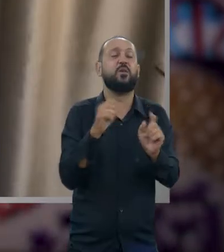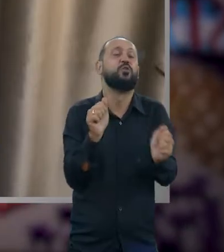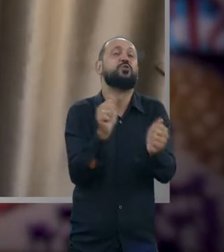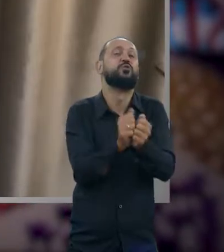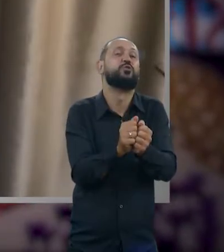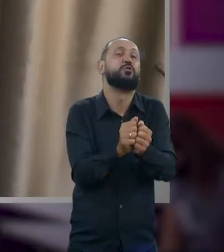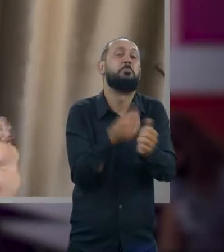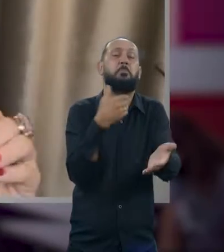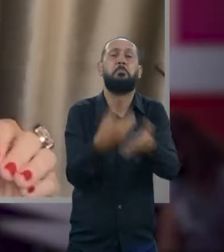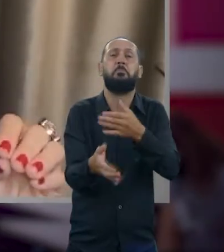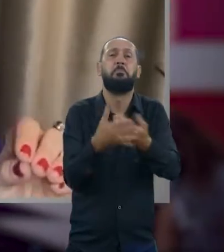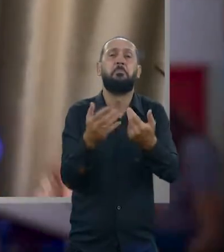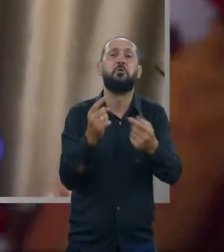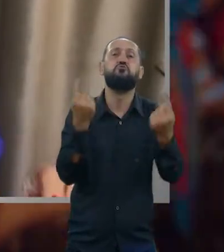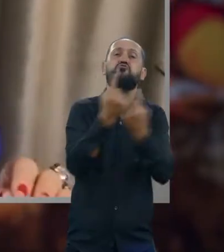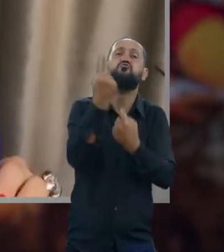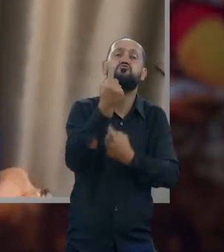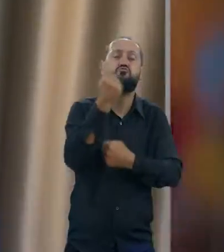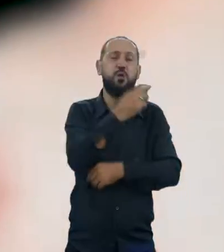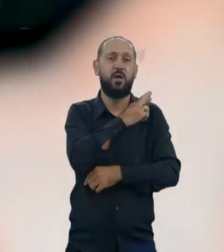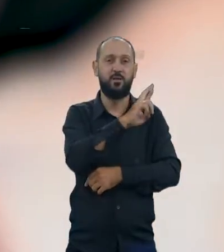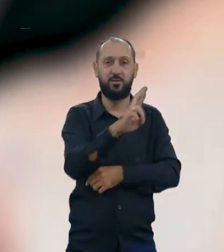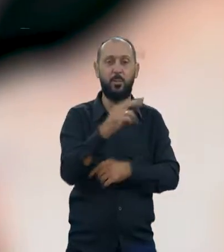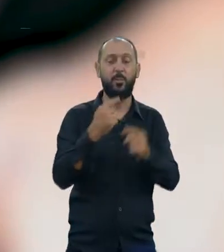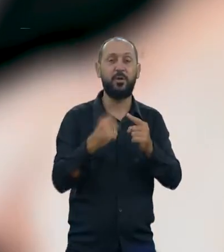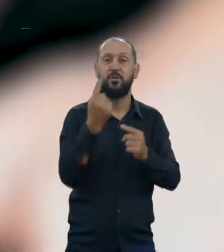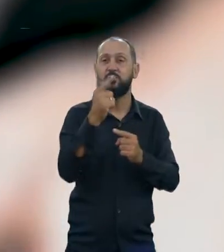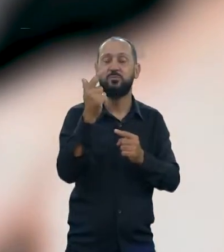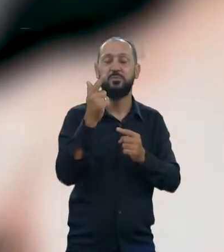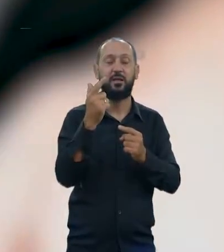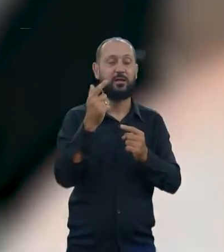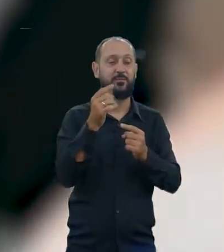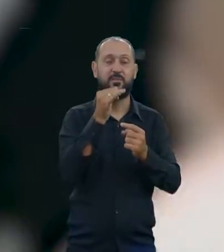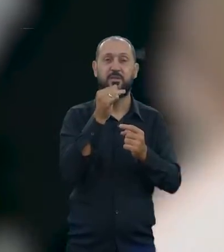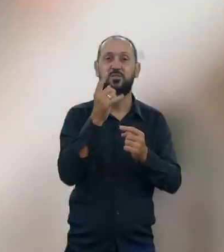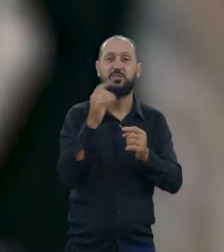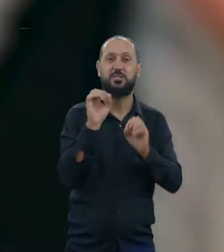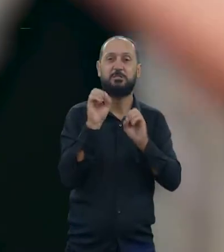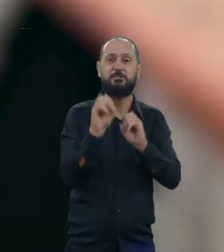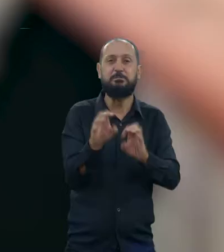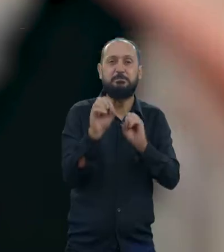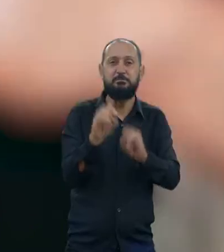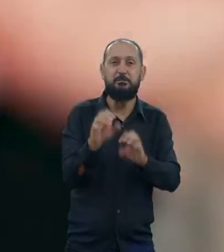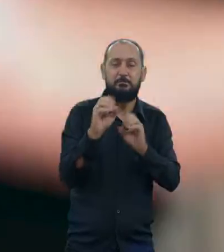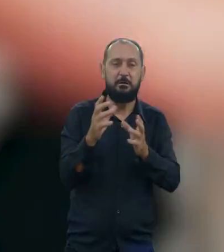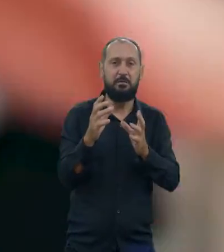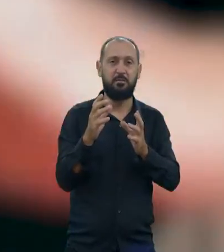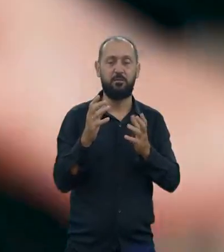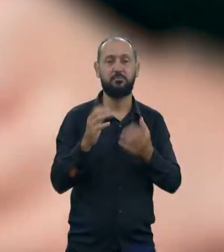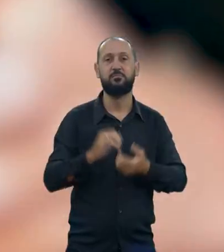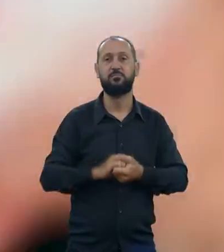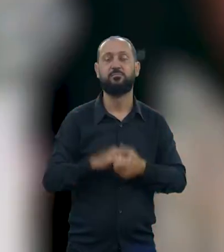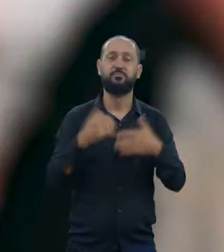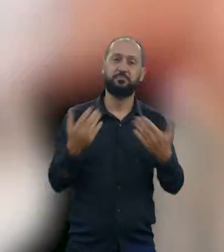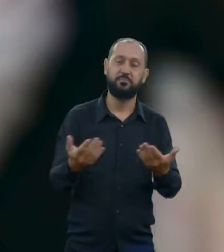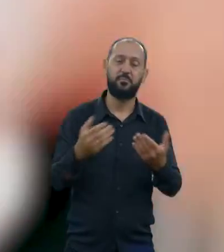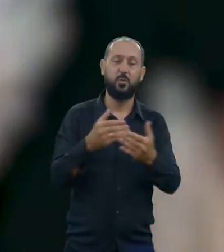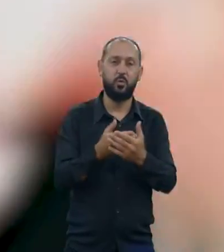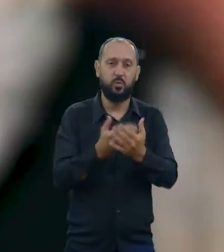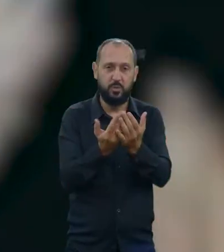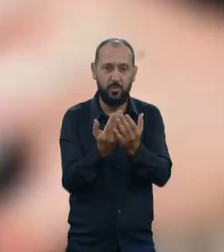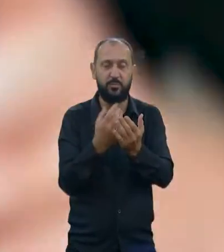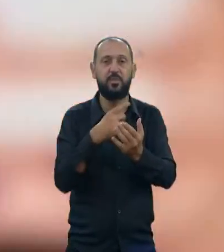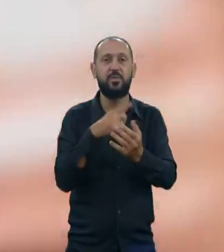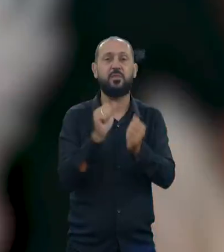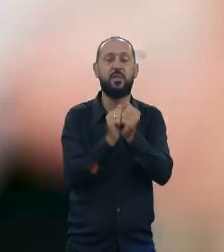não está atrelado em nenhuma religião, porque ele não possui um caráter dogmático. Bom, o